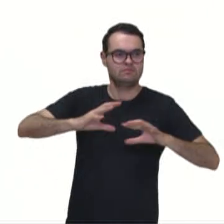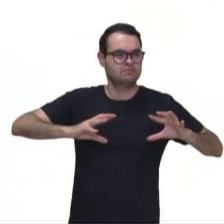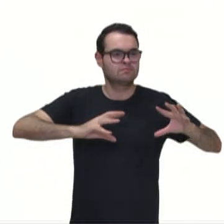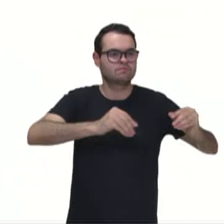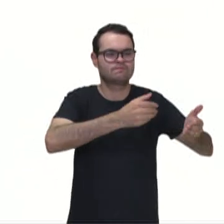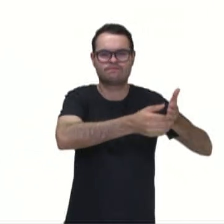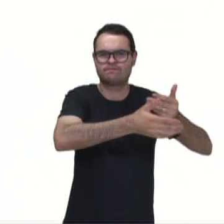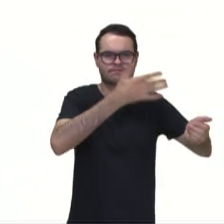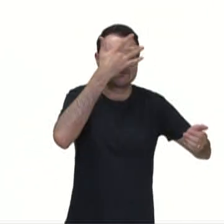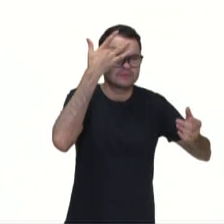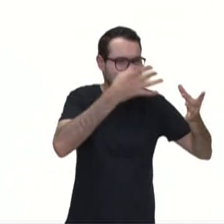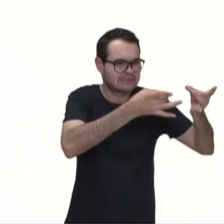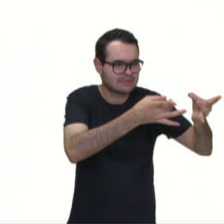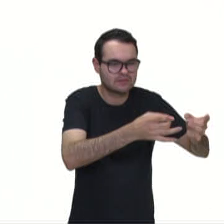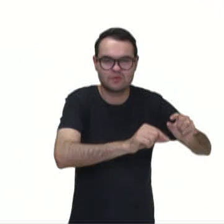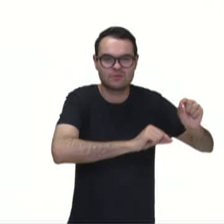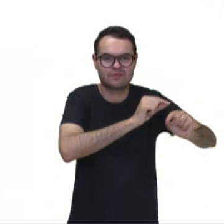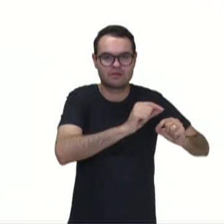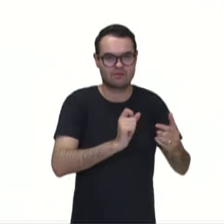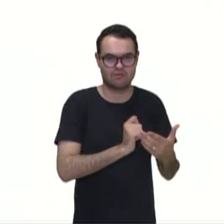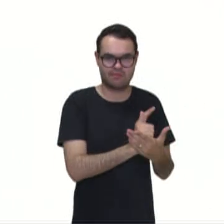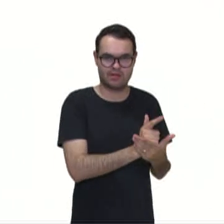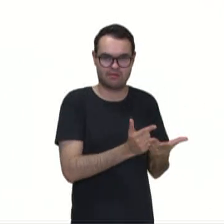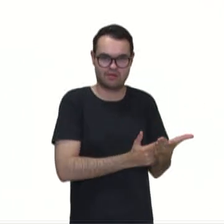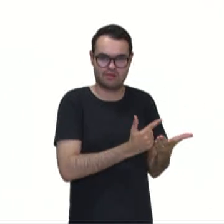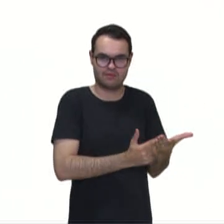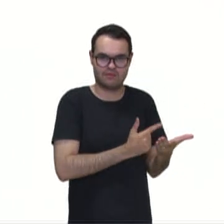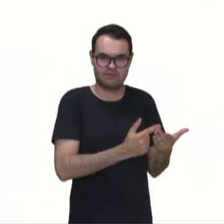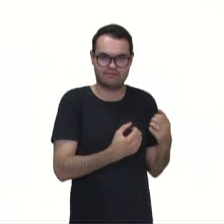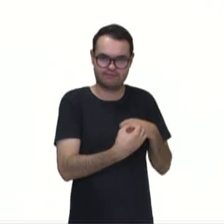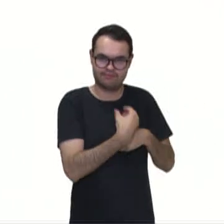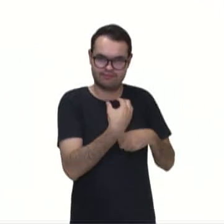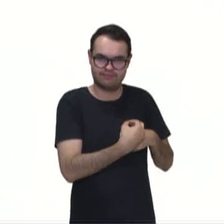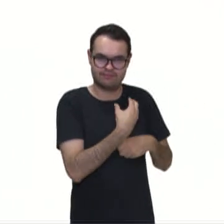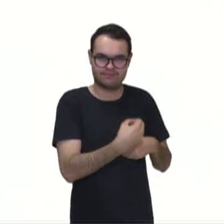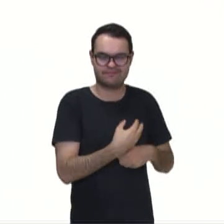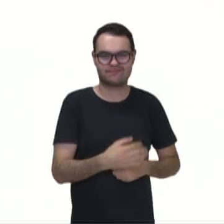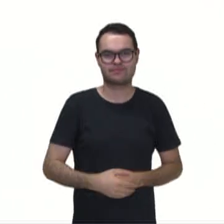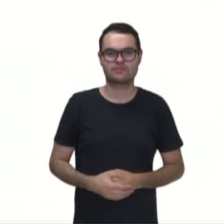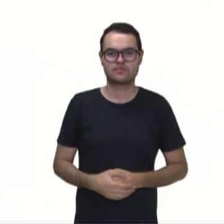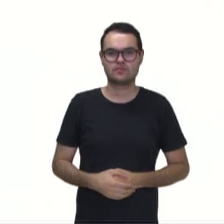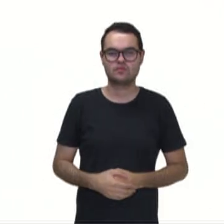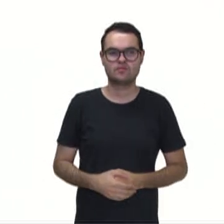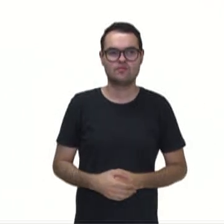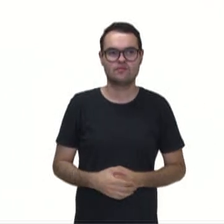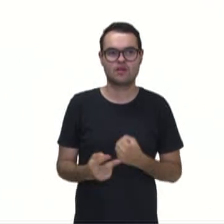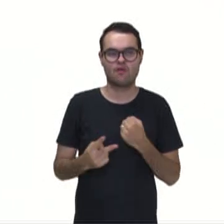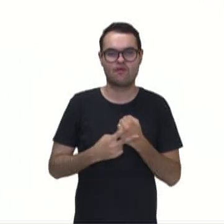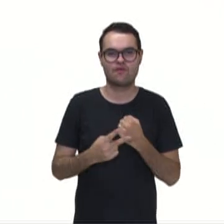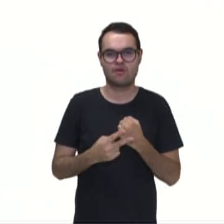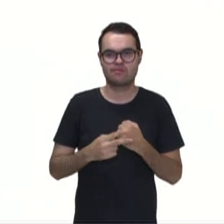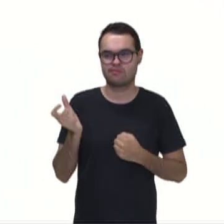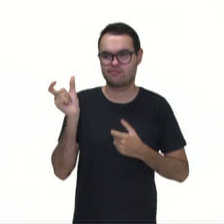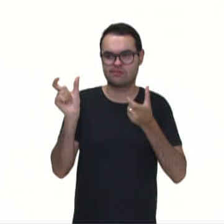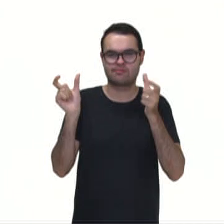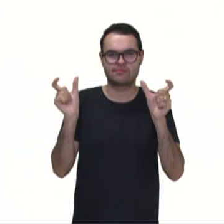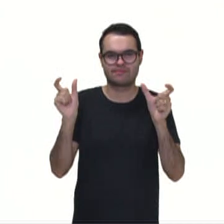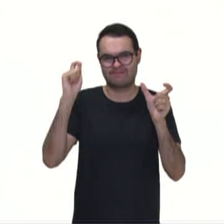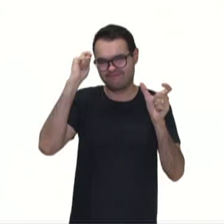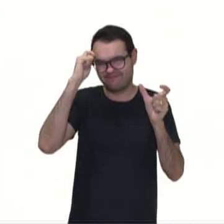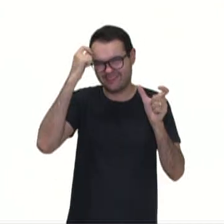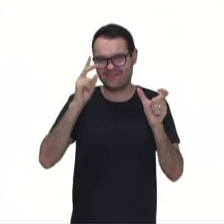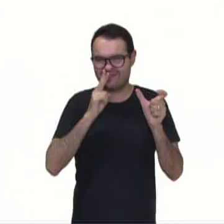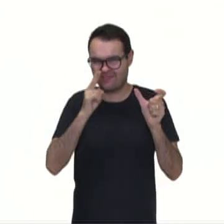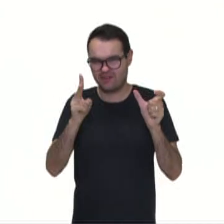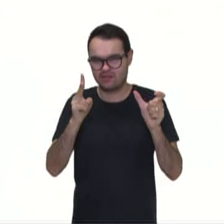pessoa minuciosa faria. Comprei um livro. Os verbos destacados estão em primeira pessoa. Além